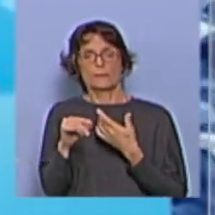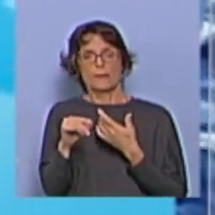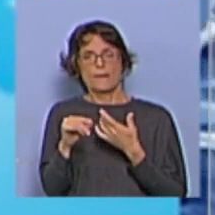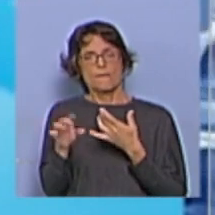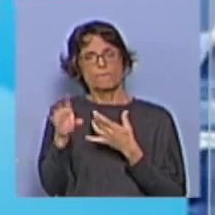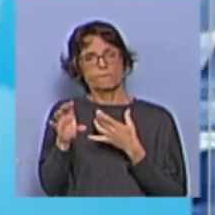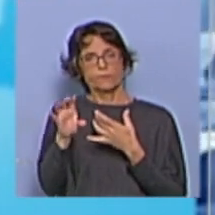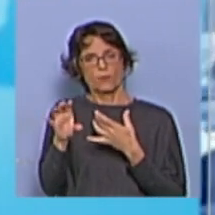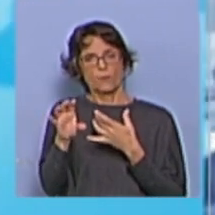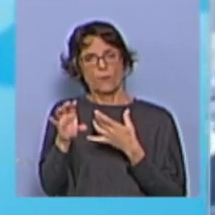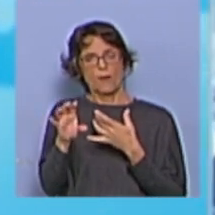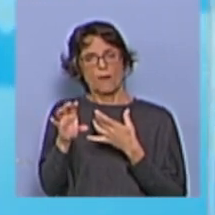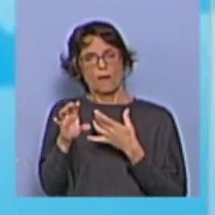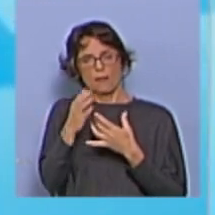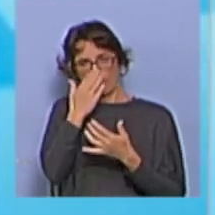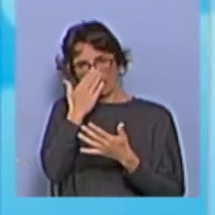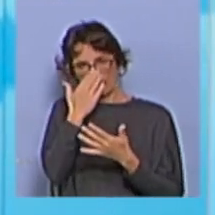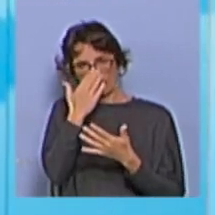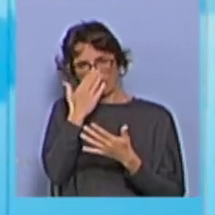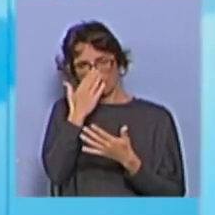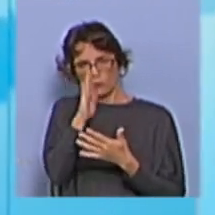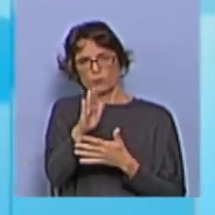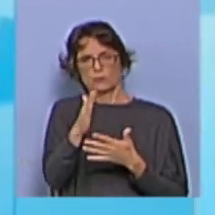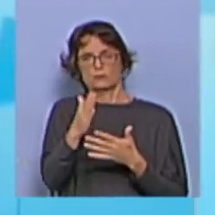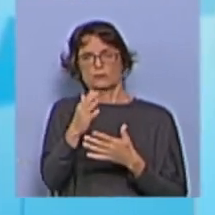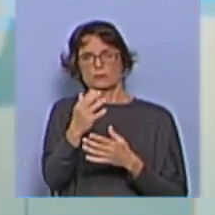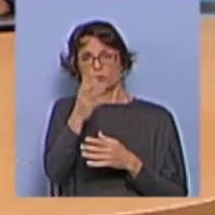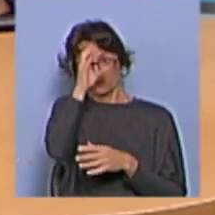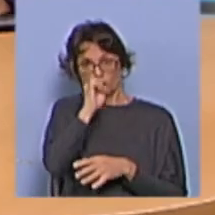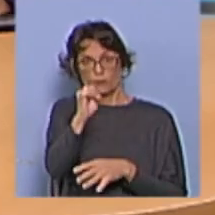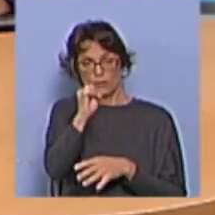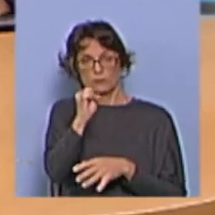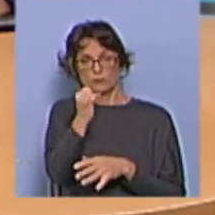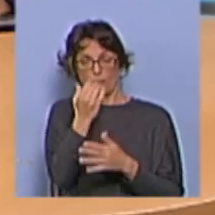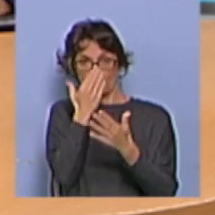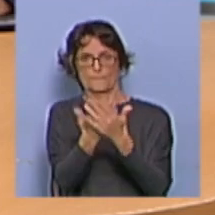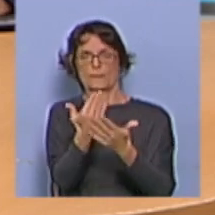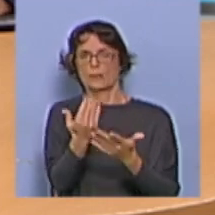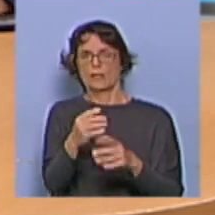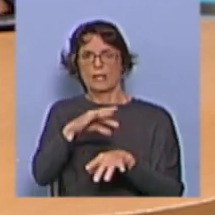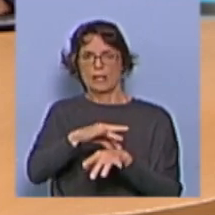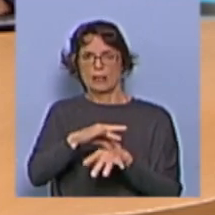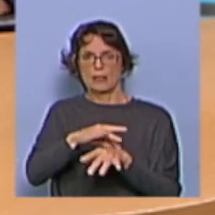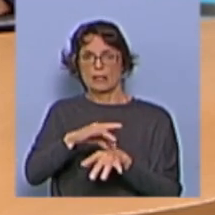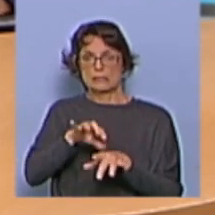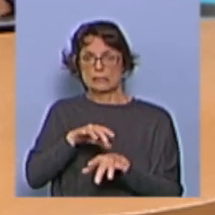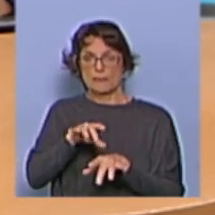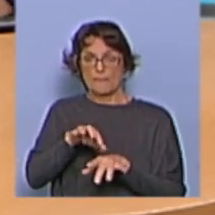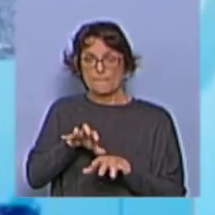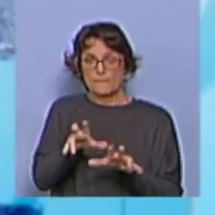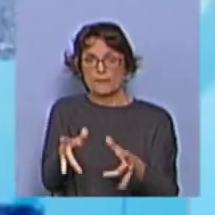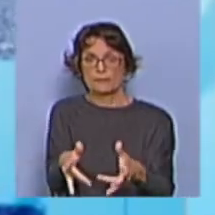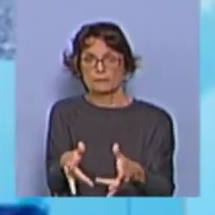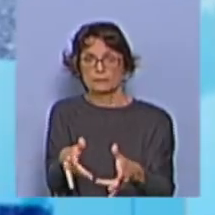se posicionaram diante desta pandemia. O capítulo acho que aborda também o âmbito das liberdades, o âmbito da